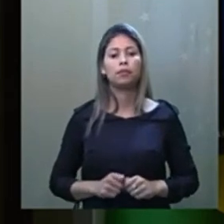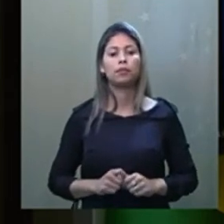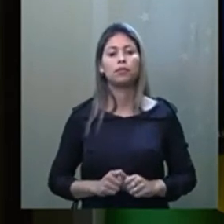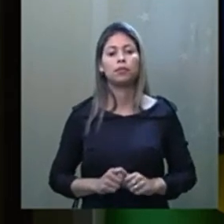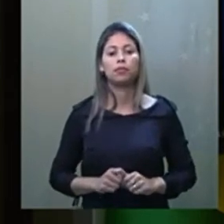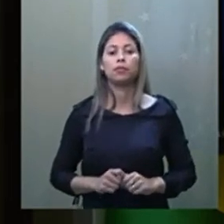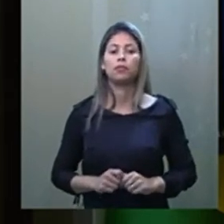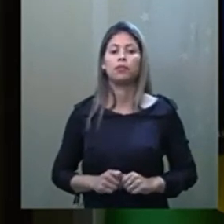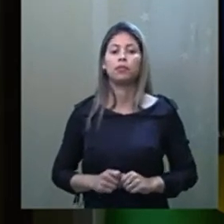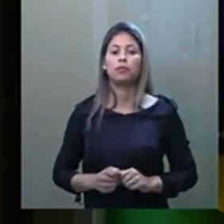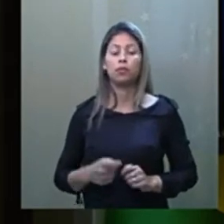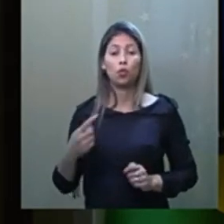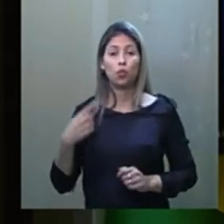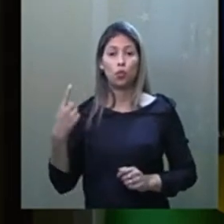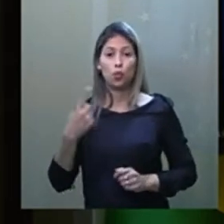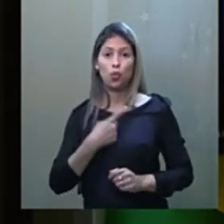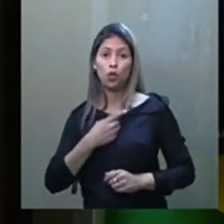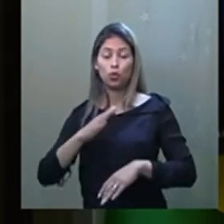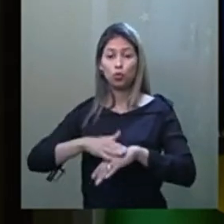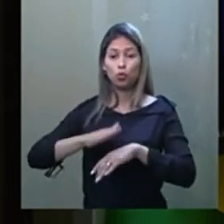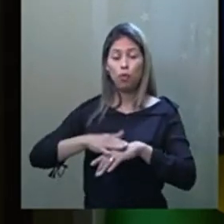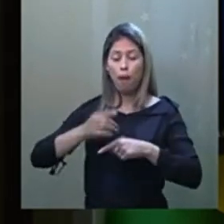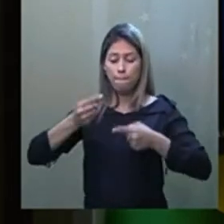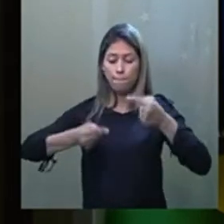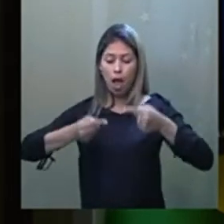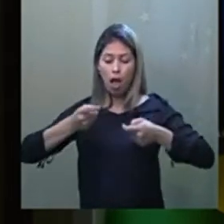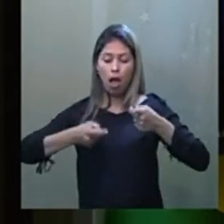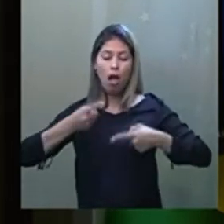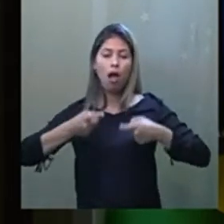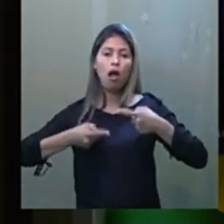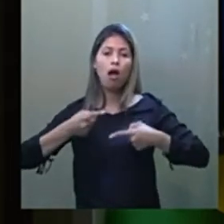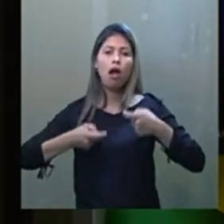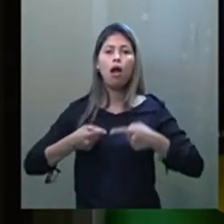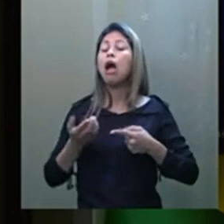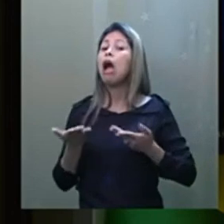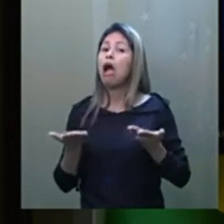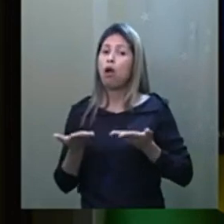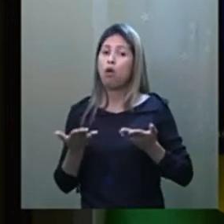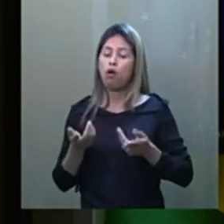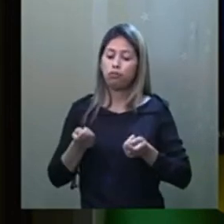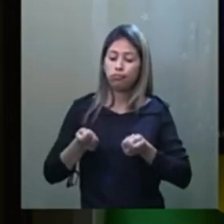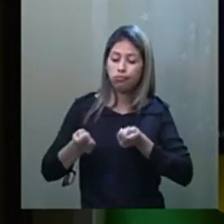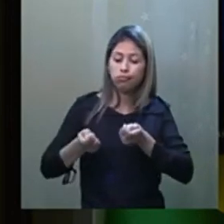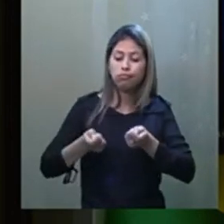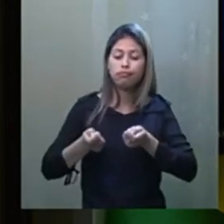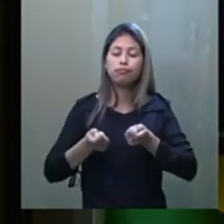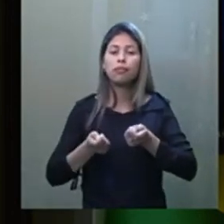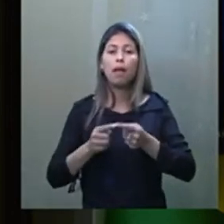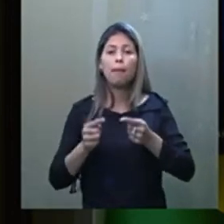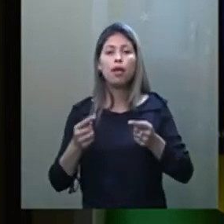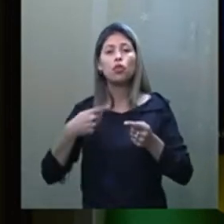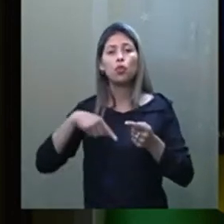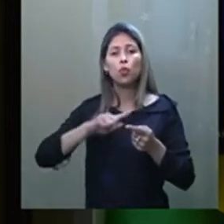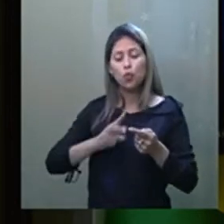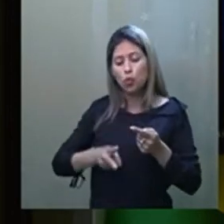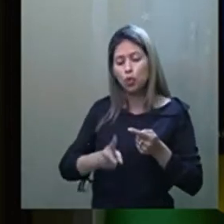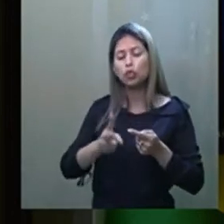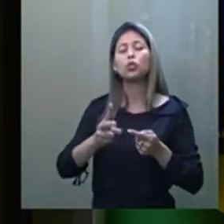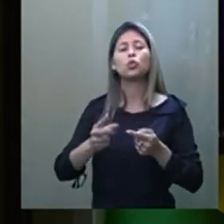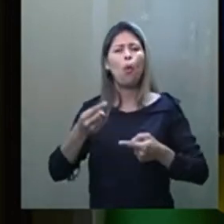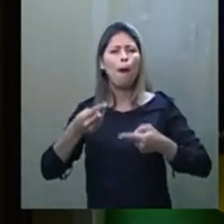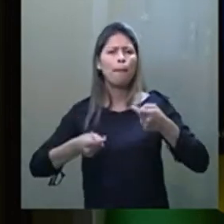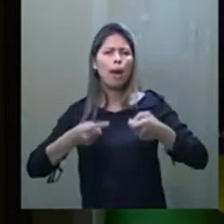Afinal, a gente está numa guerra, ainda, agora sob controle, mas nós estamos numa verdadeira guerra contra um